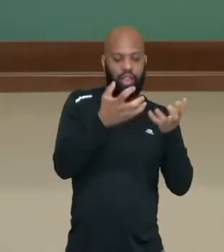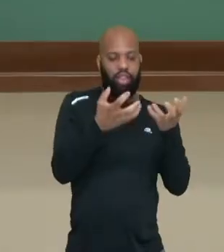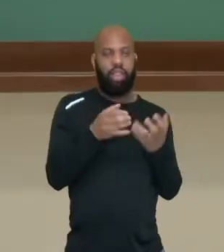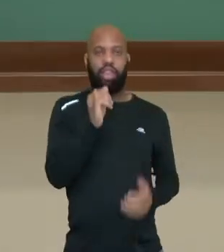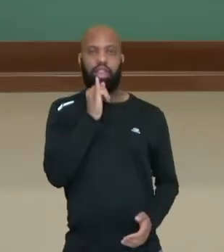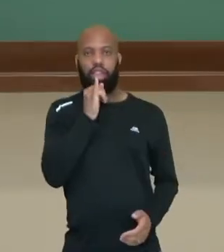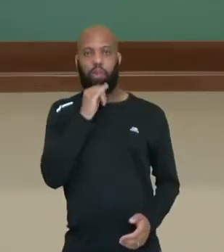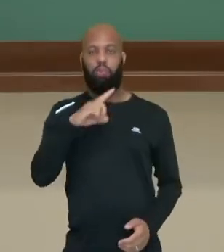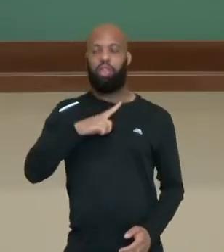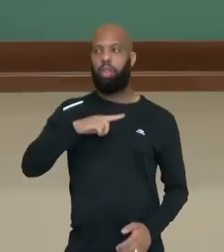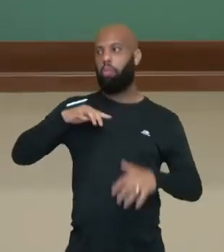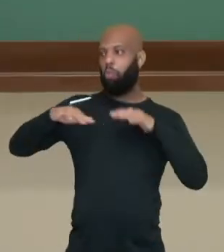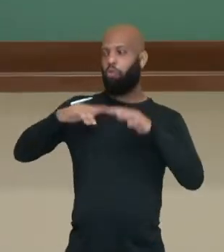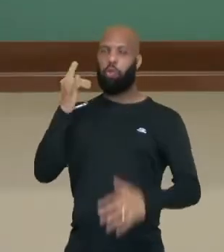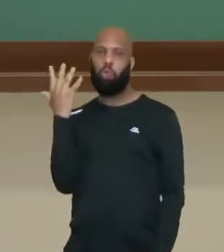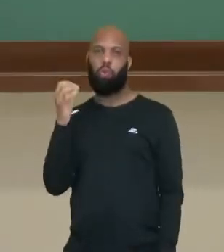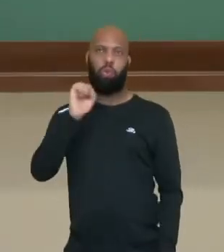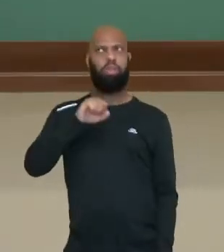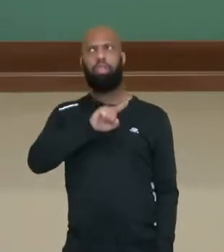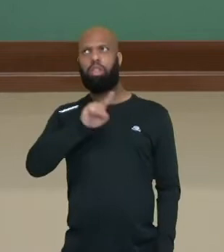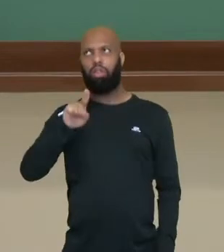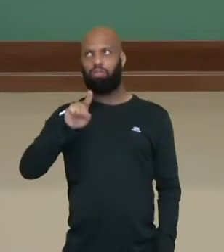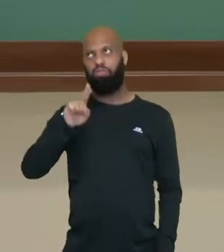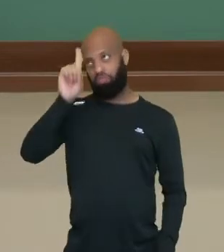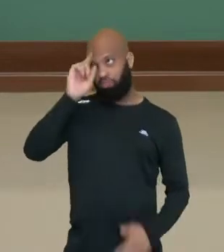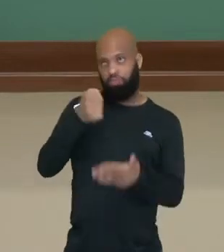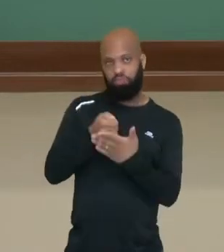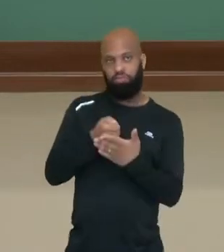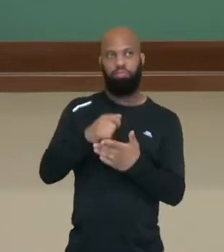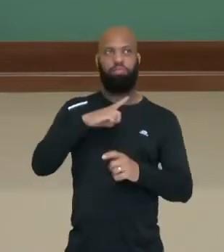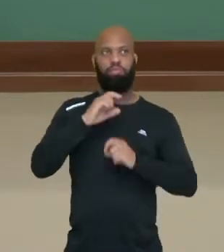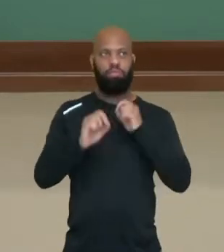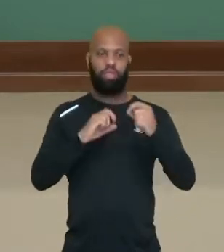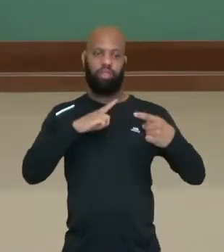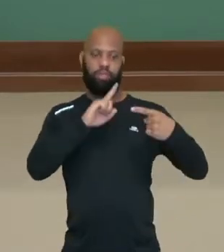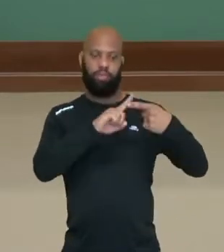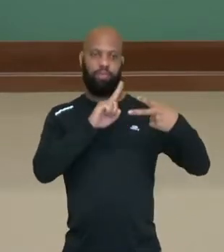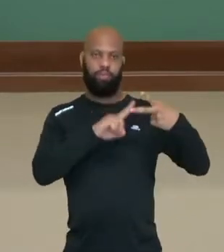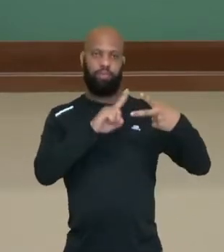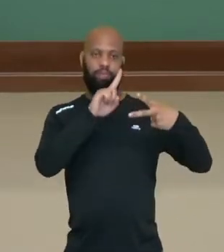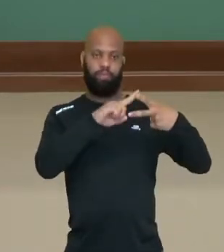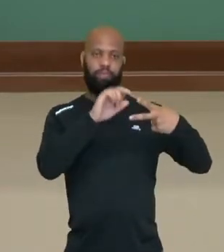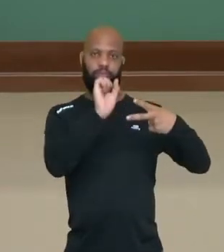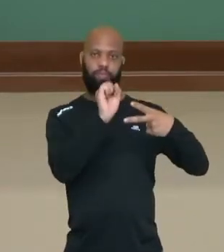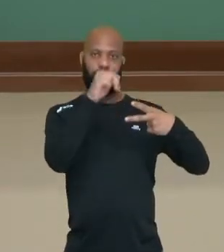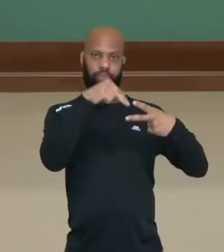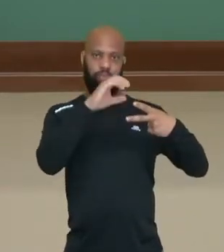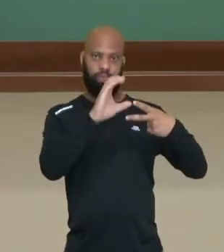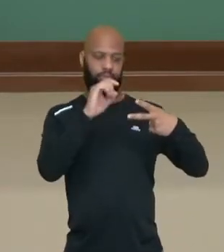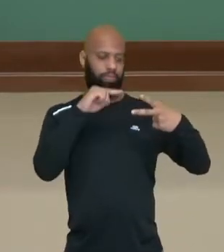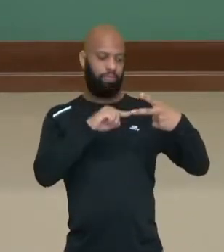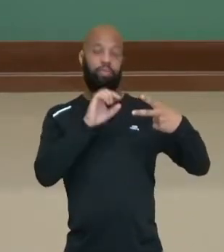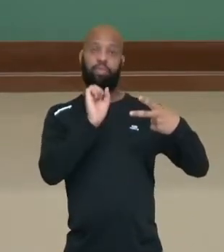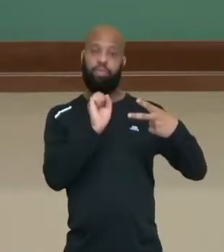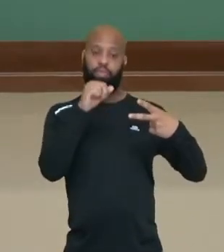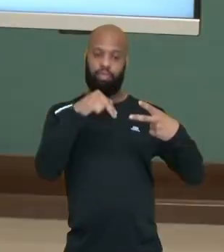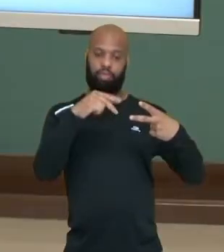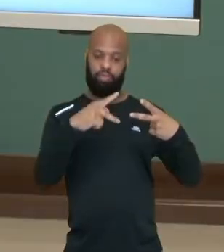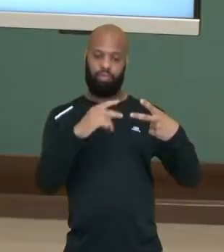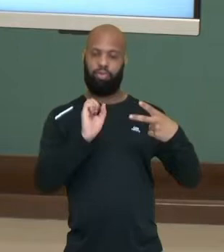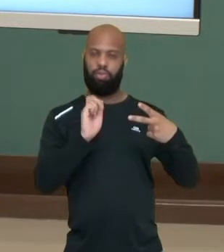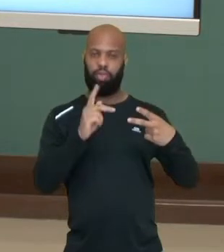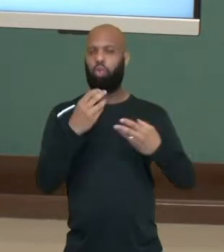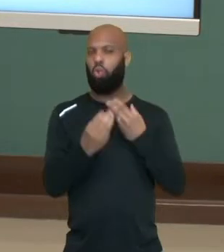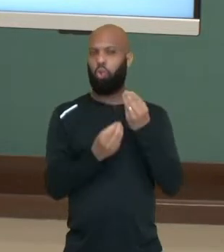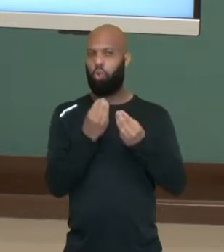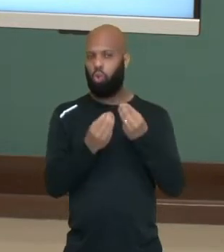exemplo, mover a mão ou não, tá? Então, ele vai se dividir entre sistema nervoso central e sistema nervoso periférico. Como que